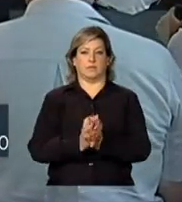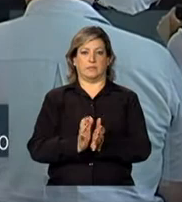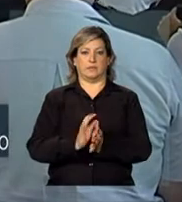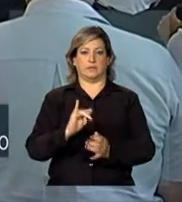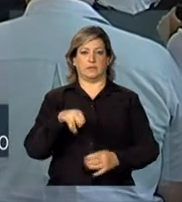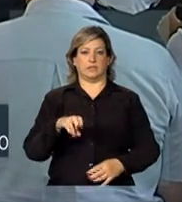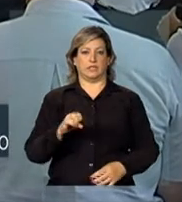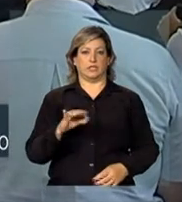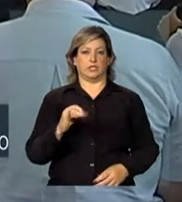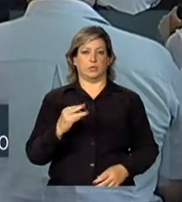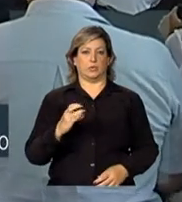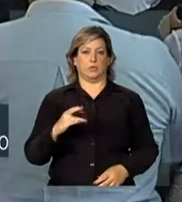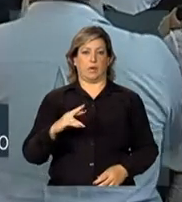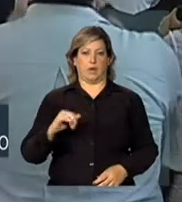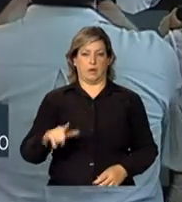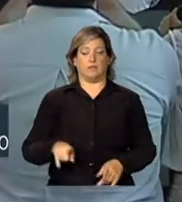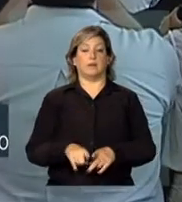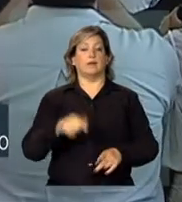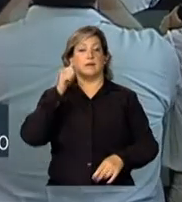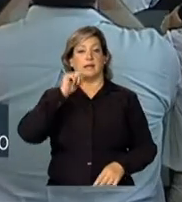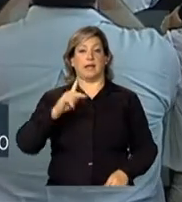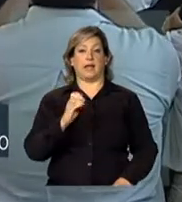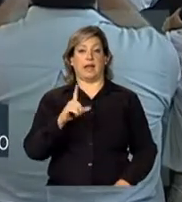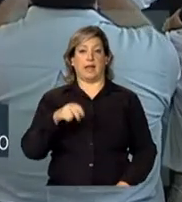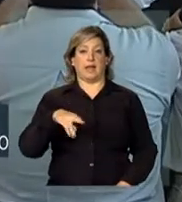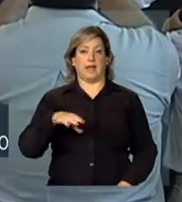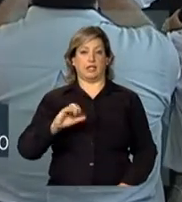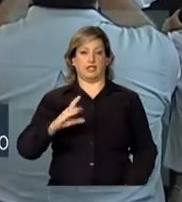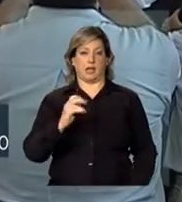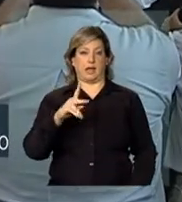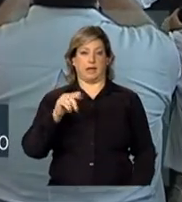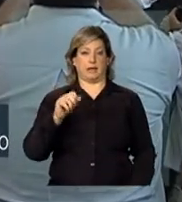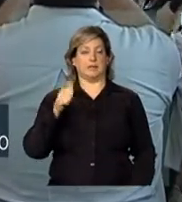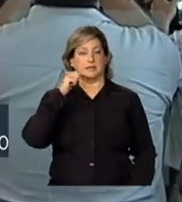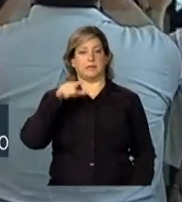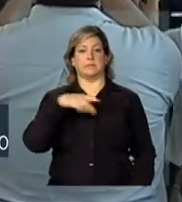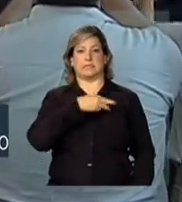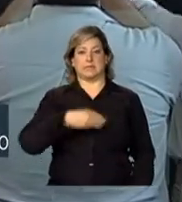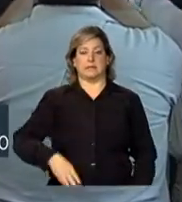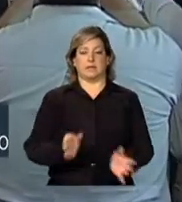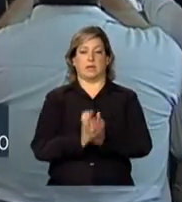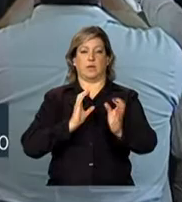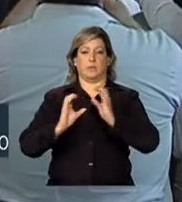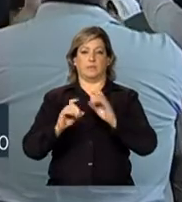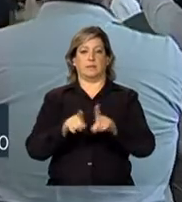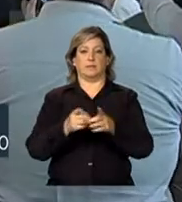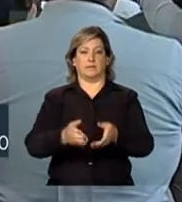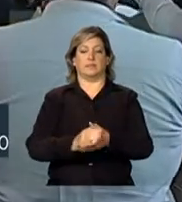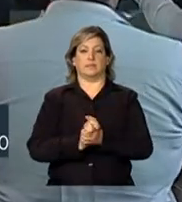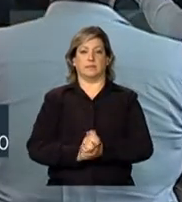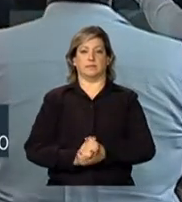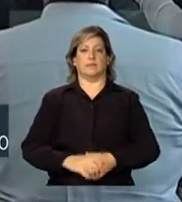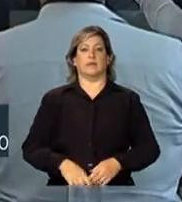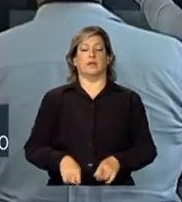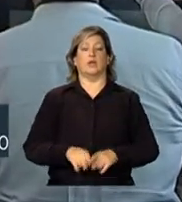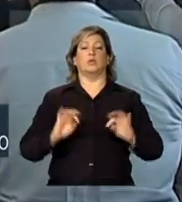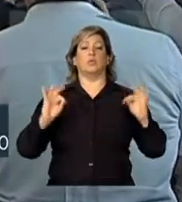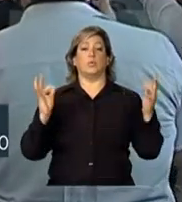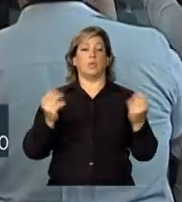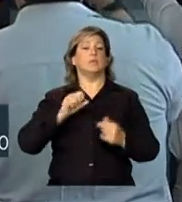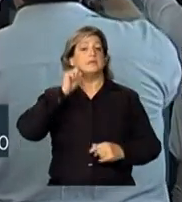Oi Helena Chagas da secretaria de comunicação social da presidência da república senhores senadores